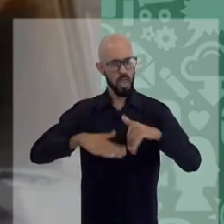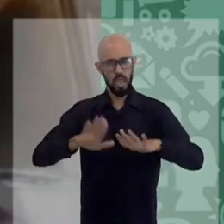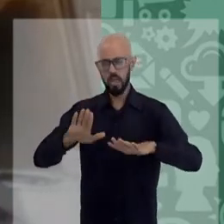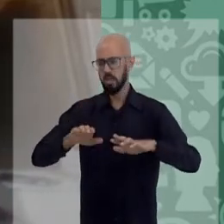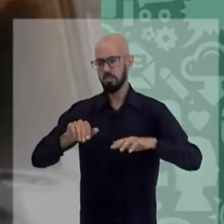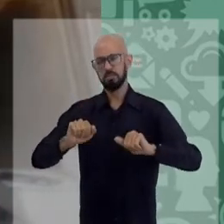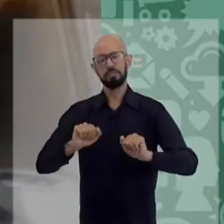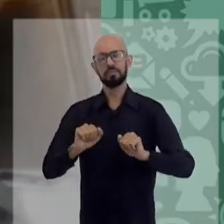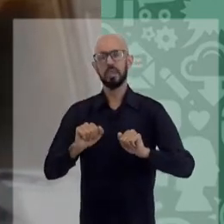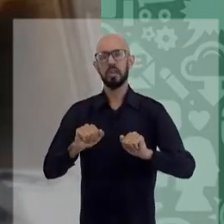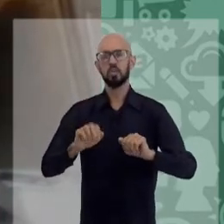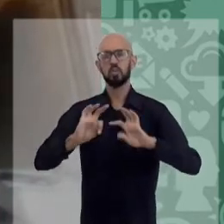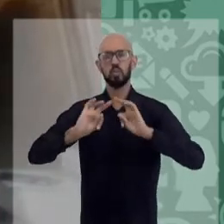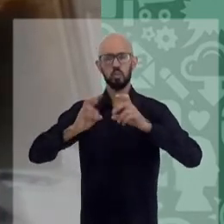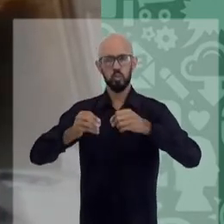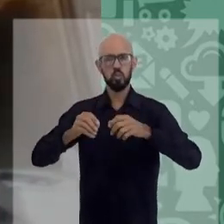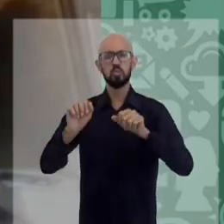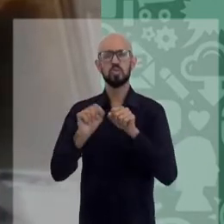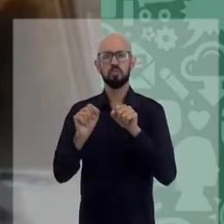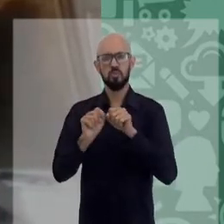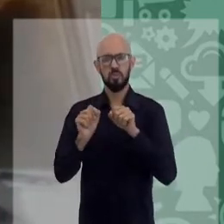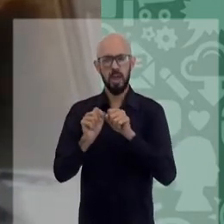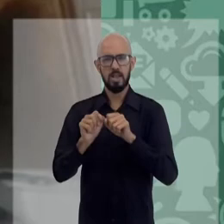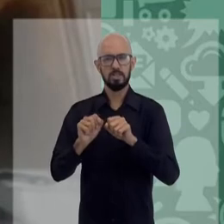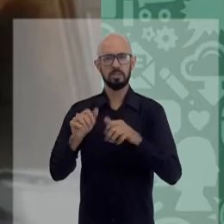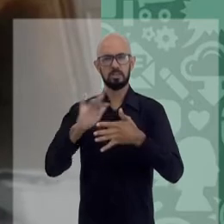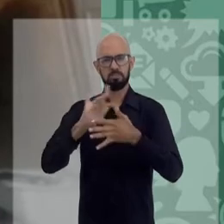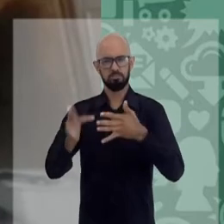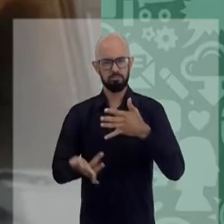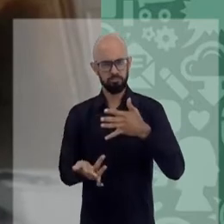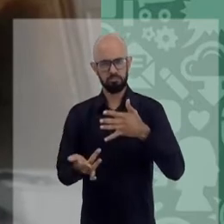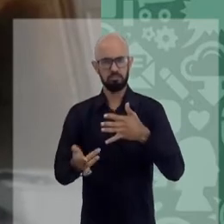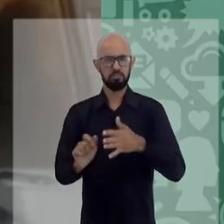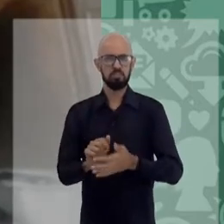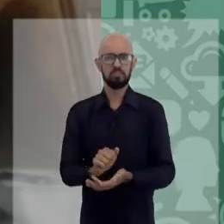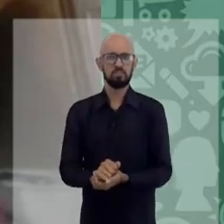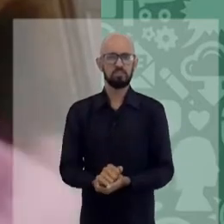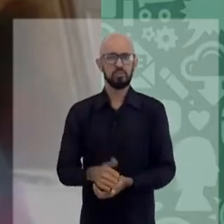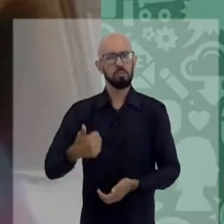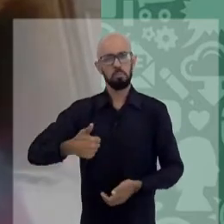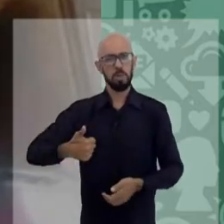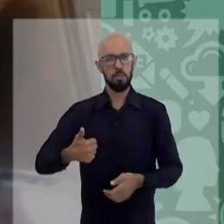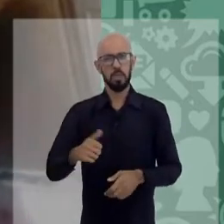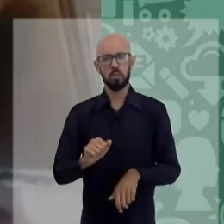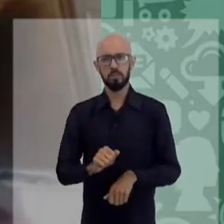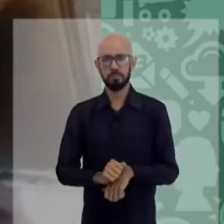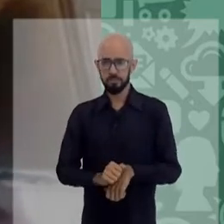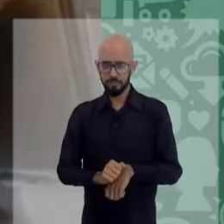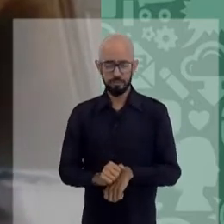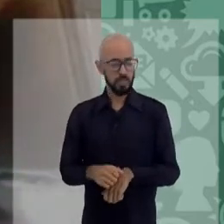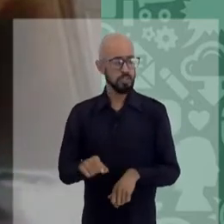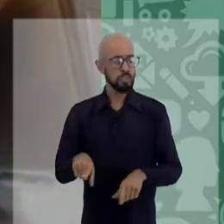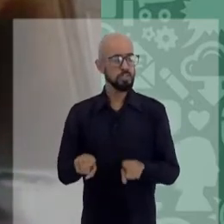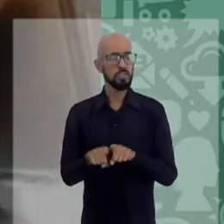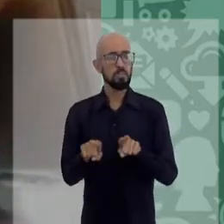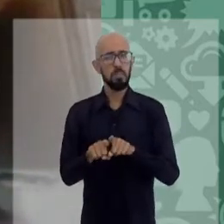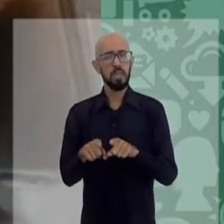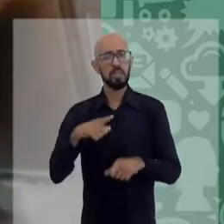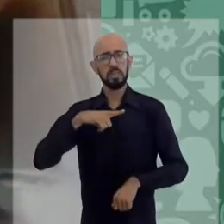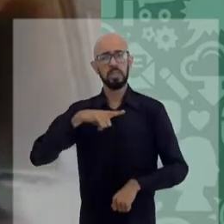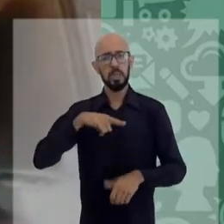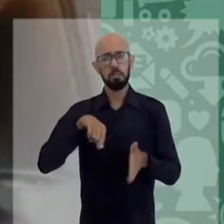imaginar na sua vida. Então, tudo é feito em torno da rede social. Então, primeiro ponto, a gente